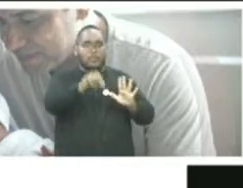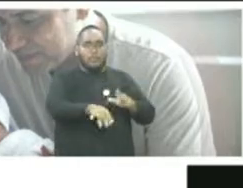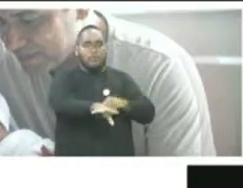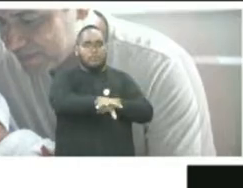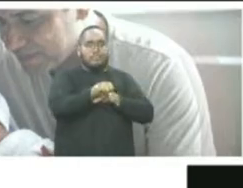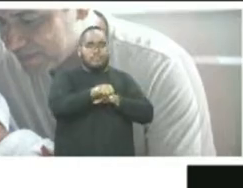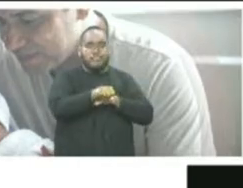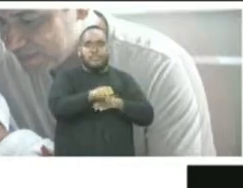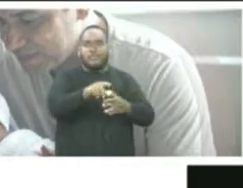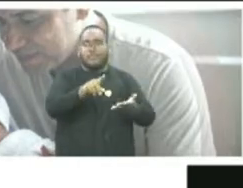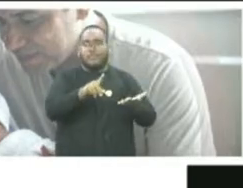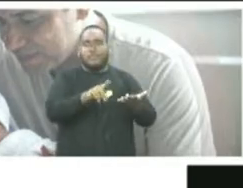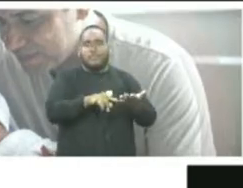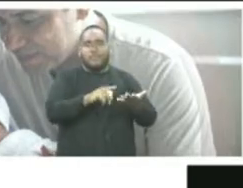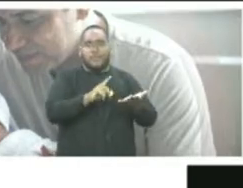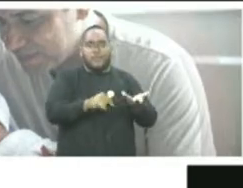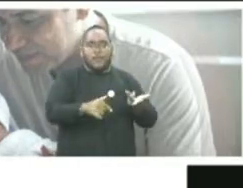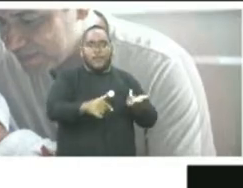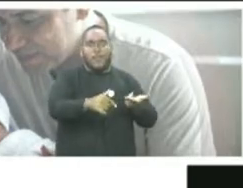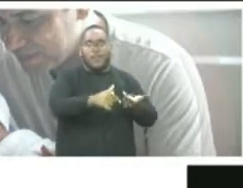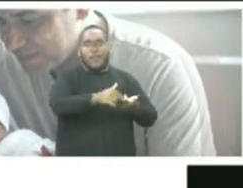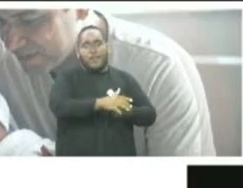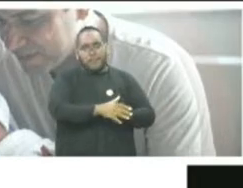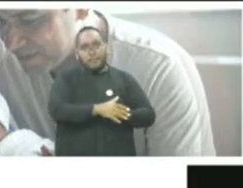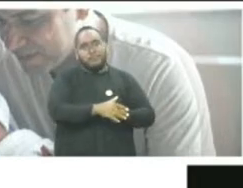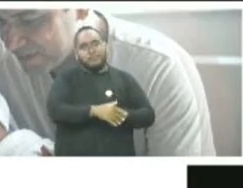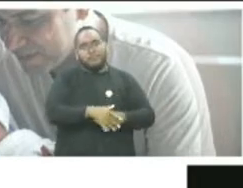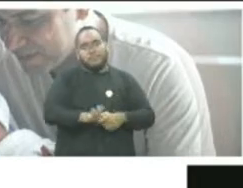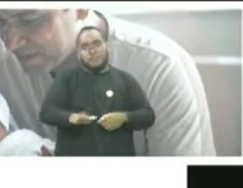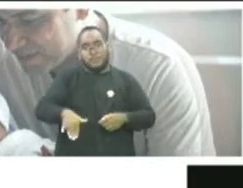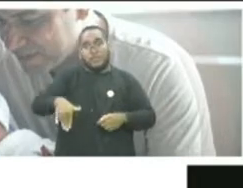nos adultos que já estão sendo estudados,